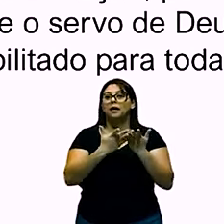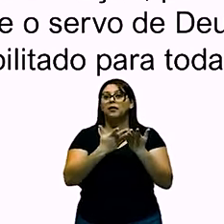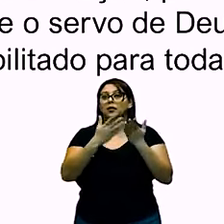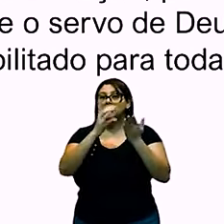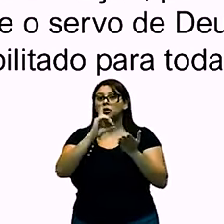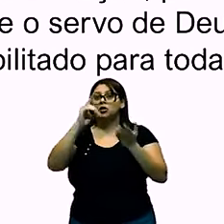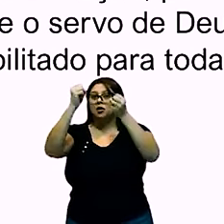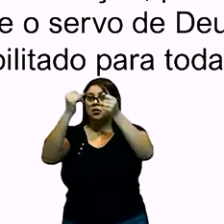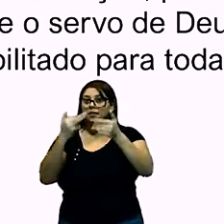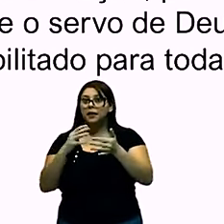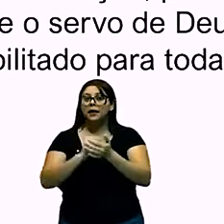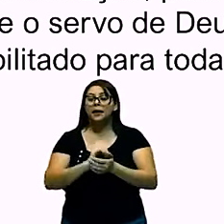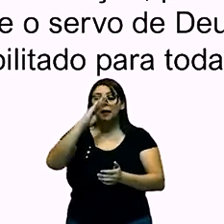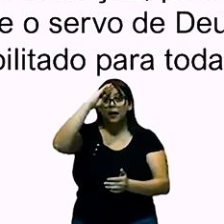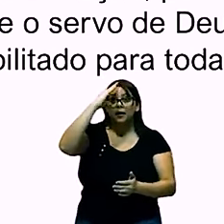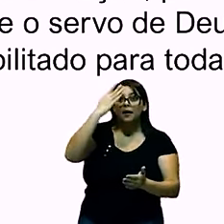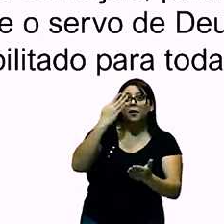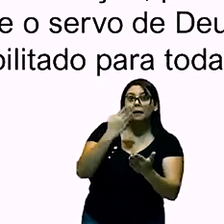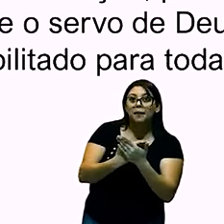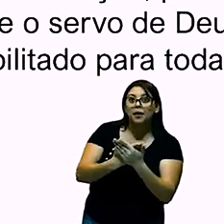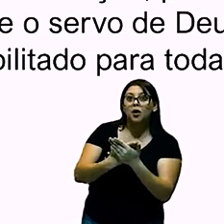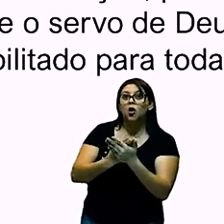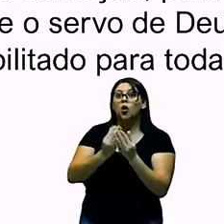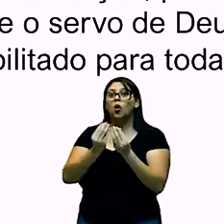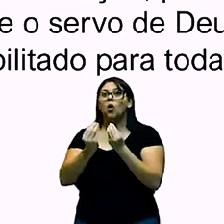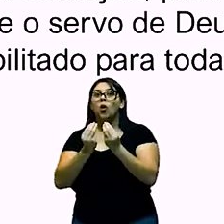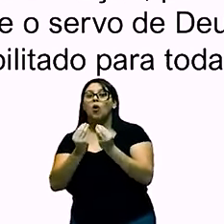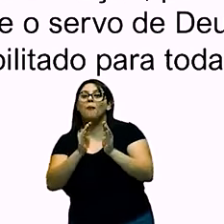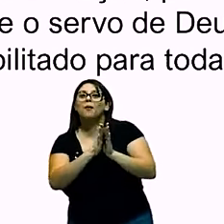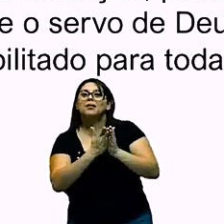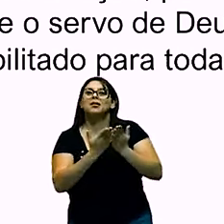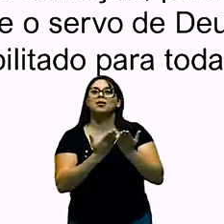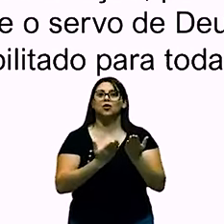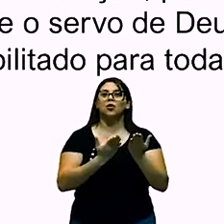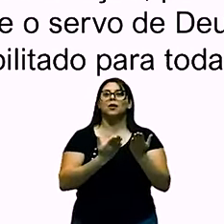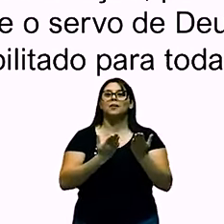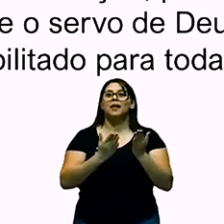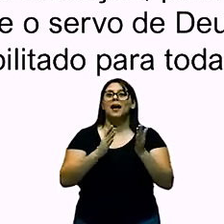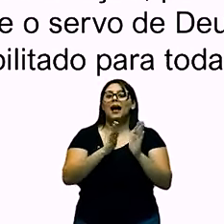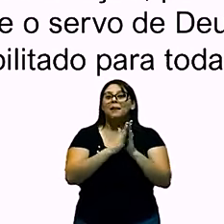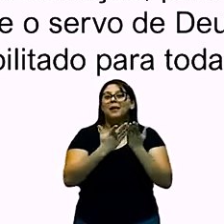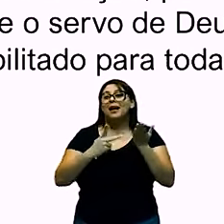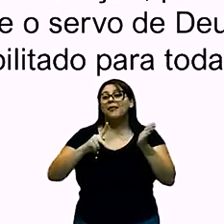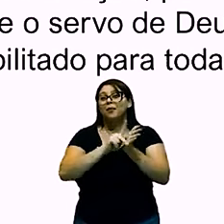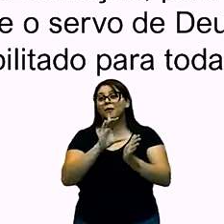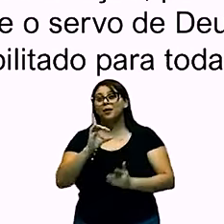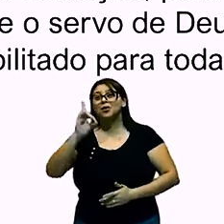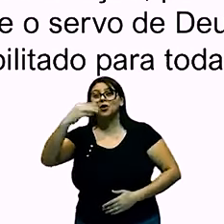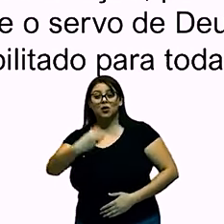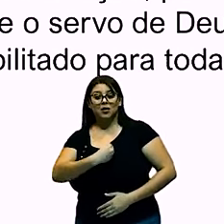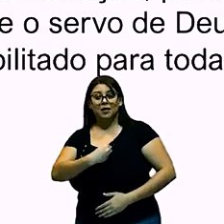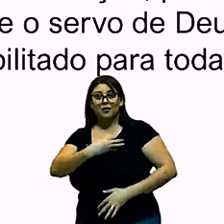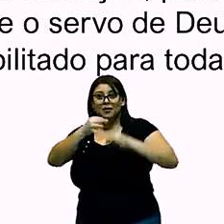as escrituras. Somente a palavra de Deus é viva e eficaz. Somente a palavra de Deus é inspirada e útil para o